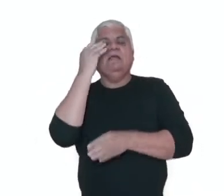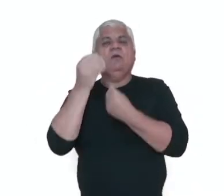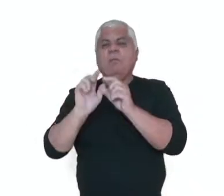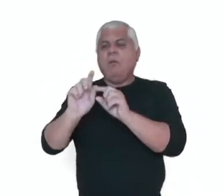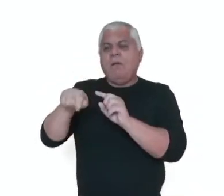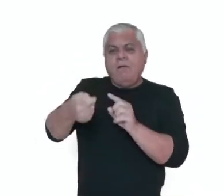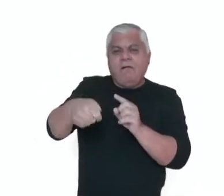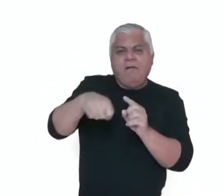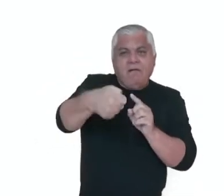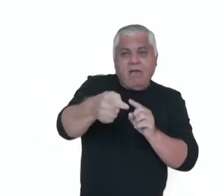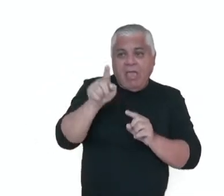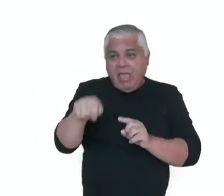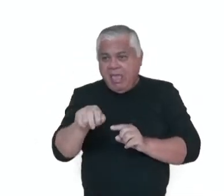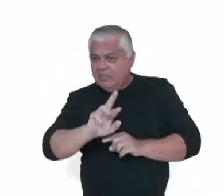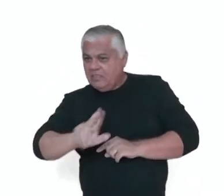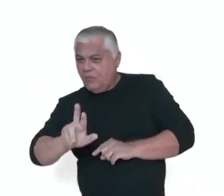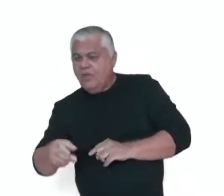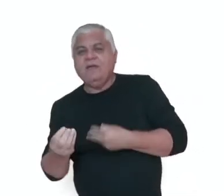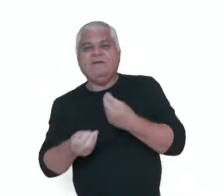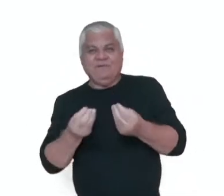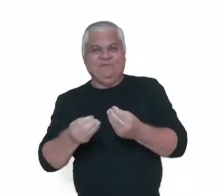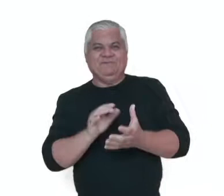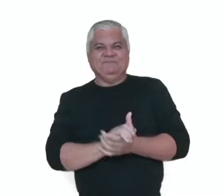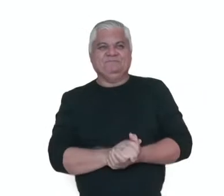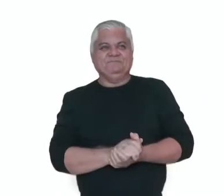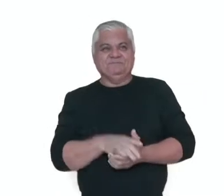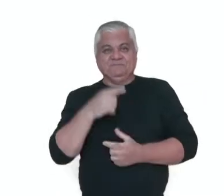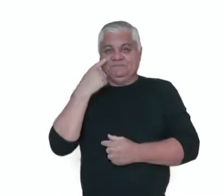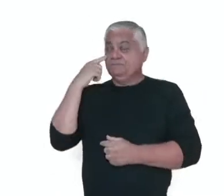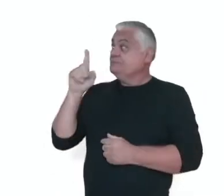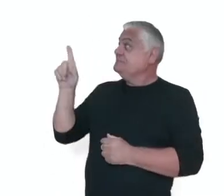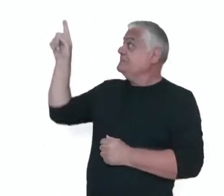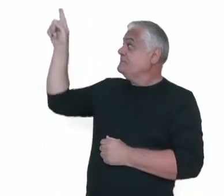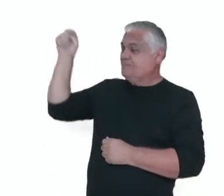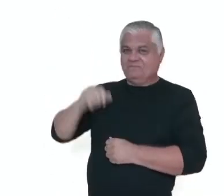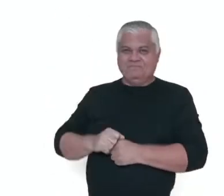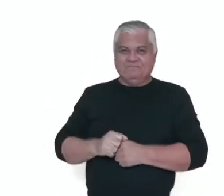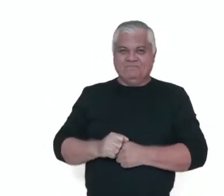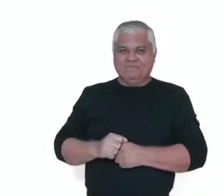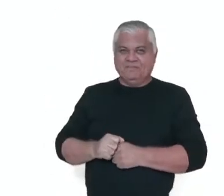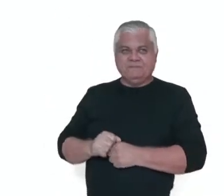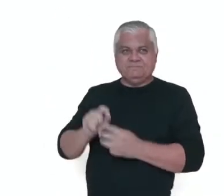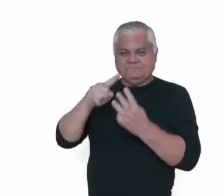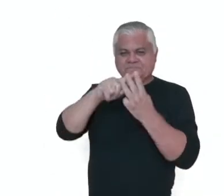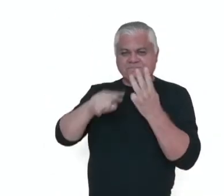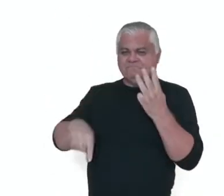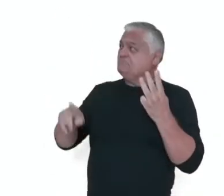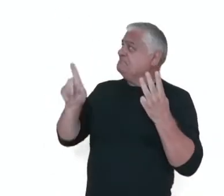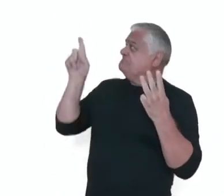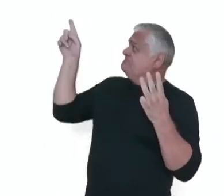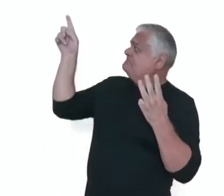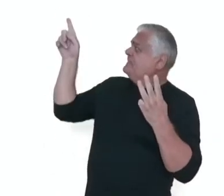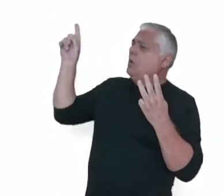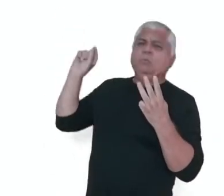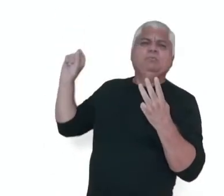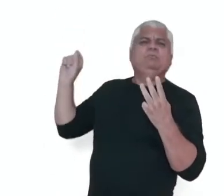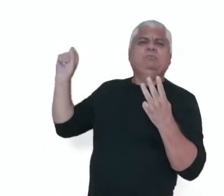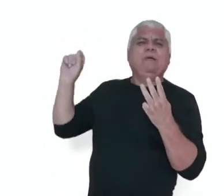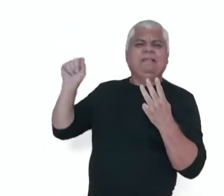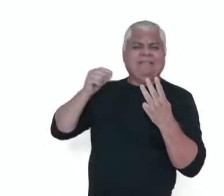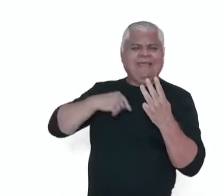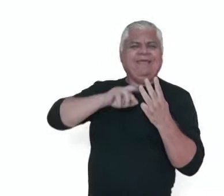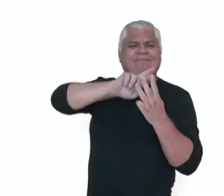das ginásticas. Então, se nós observarmos a imagem, aqui as imagens, nós podemos perceber